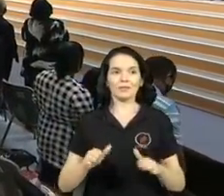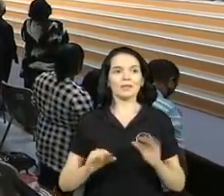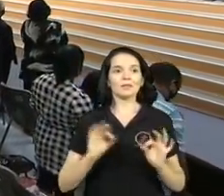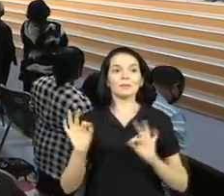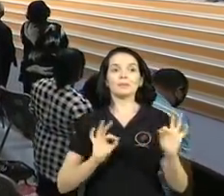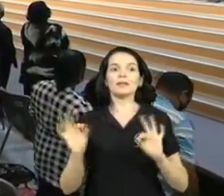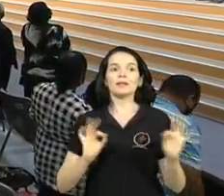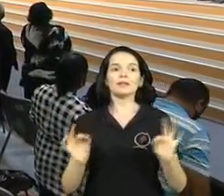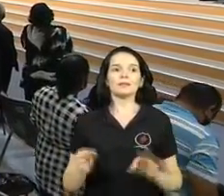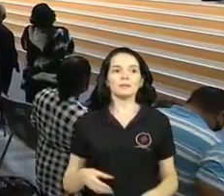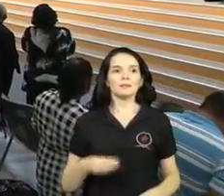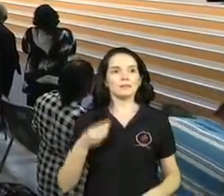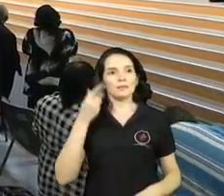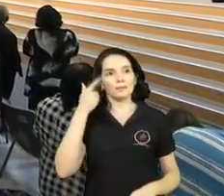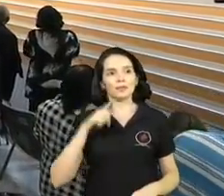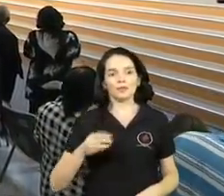eterna.